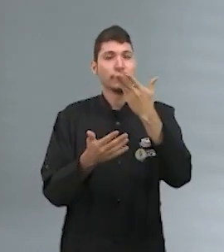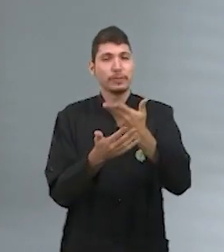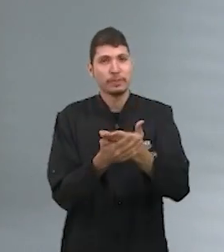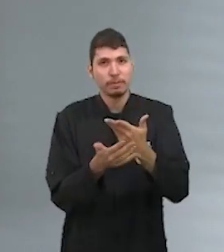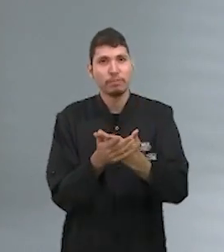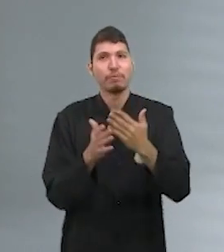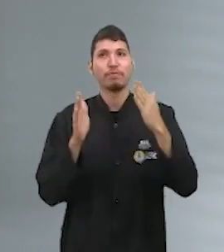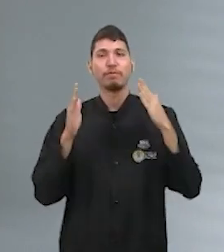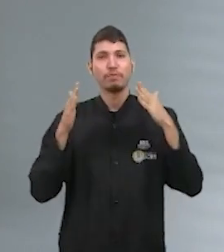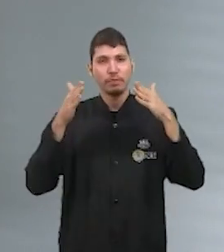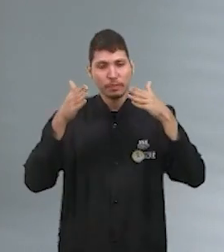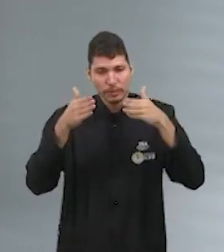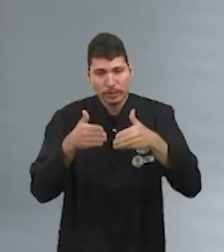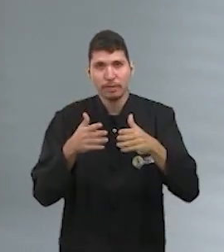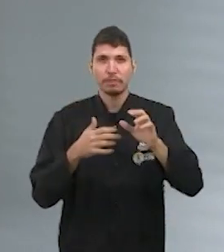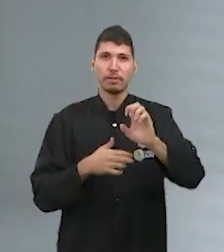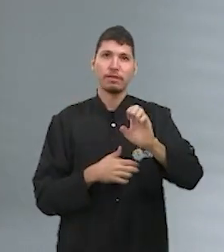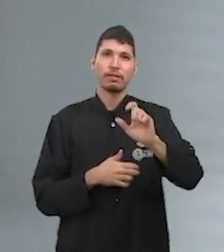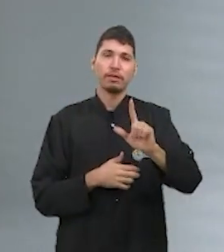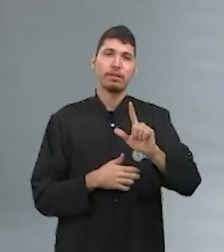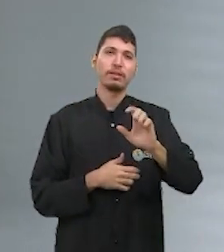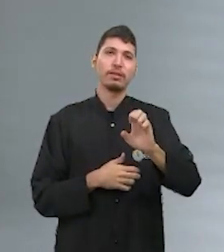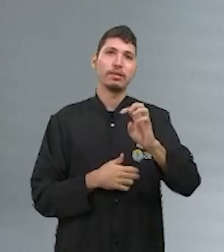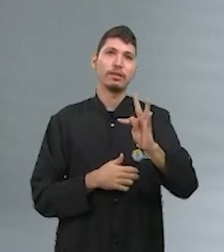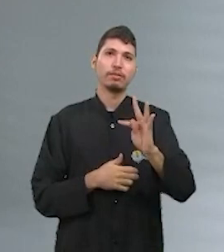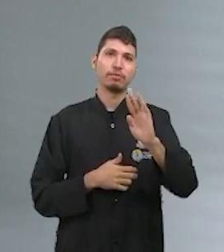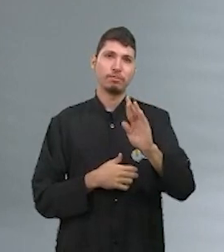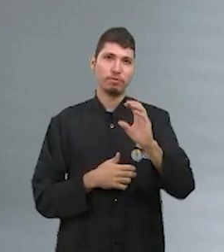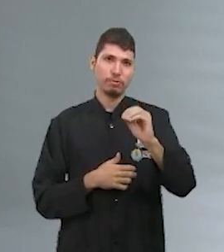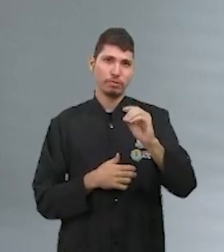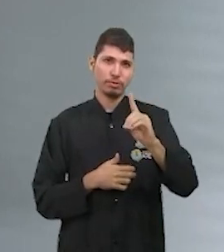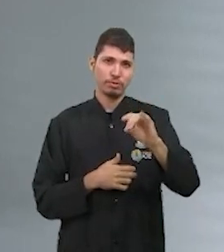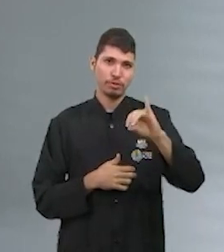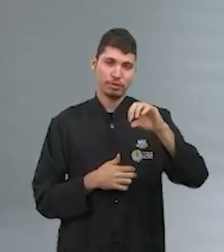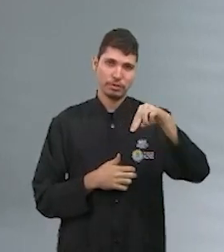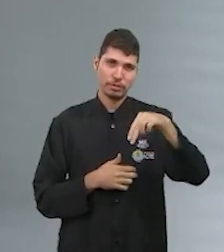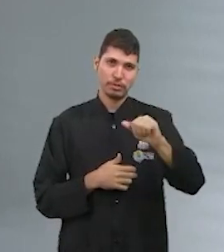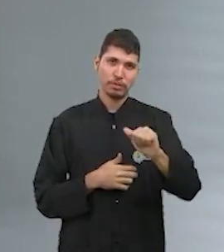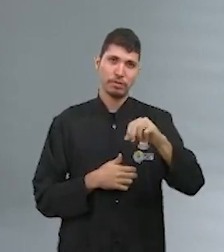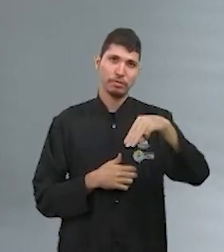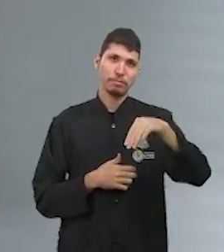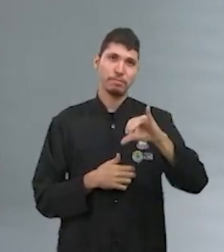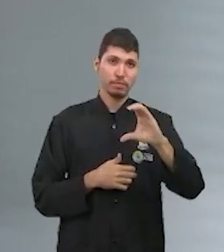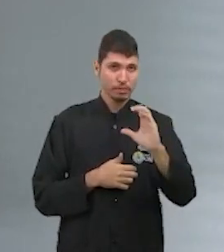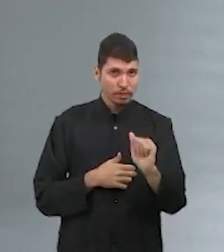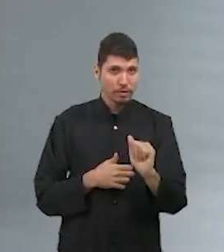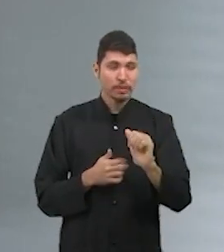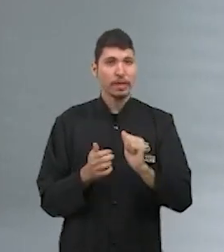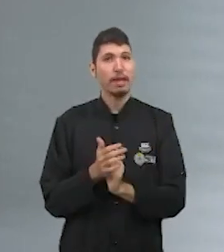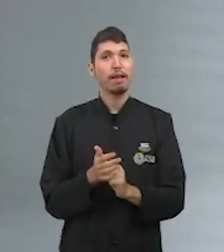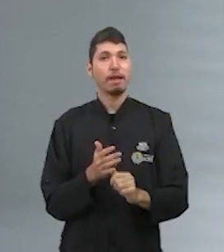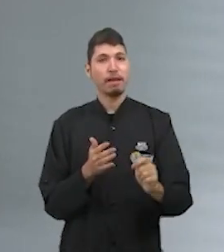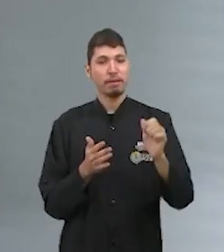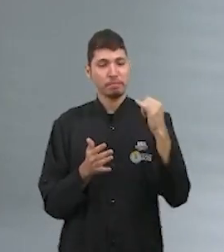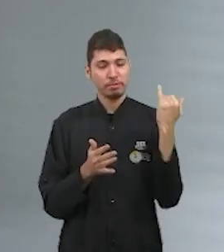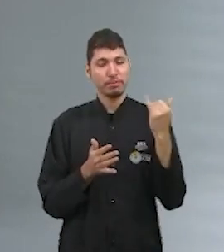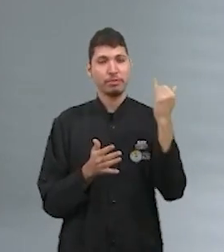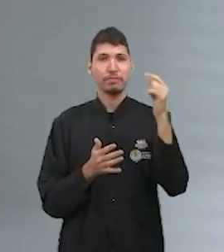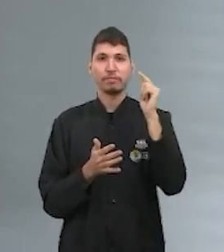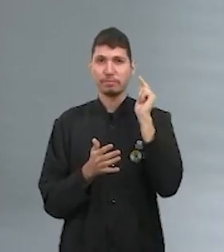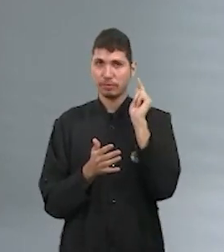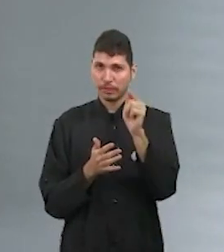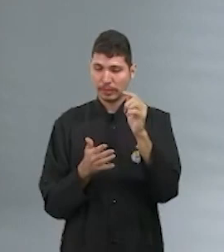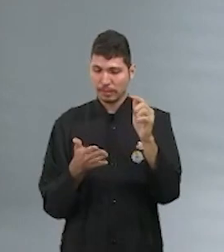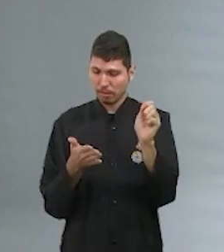do conteúdo de eletrodinâmica. Eu fico por aqui, tá? Agradeço aí, faço as anotações de vocês,